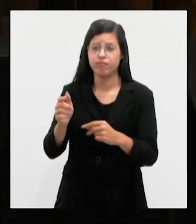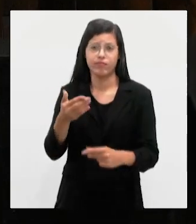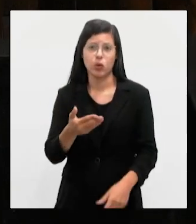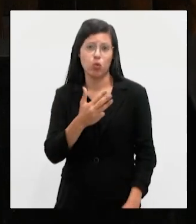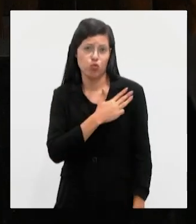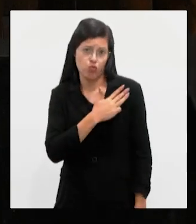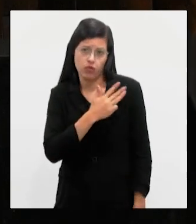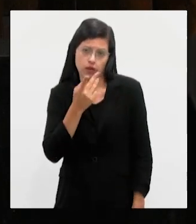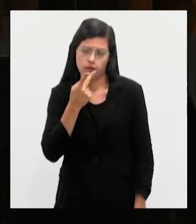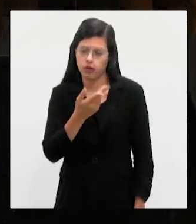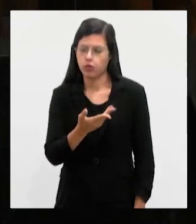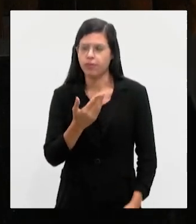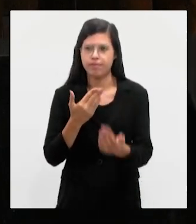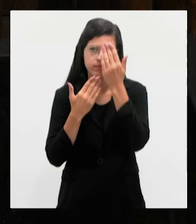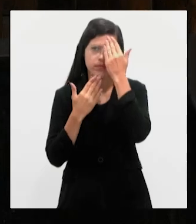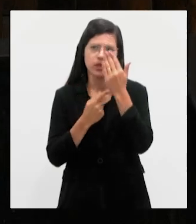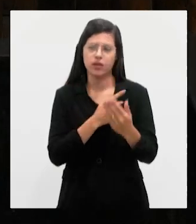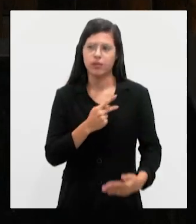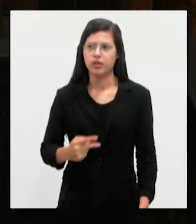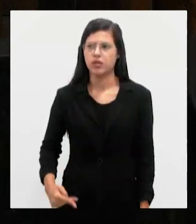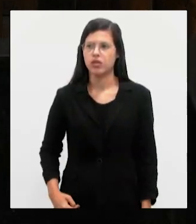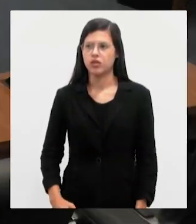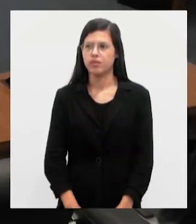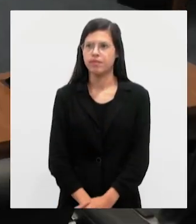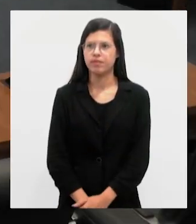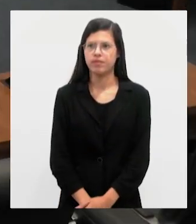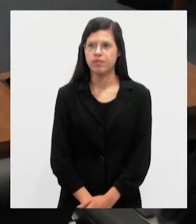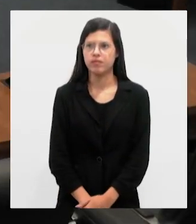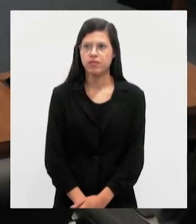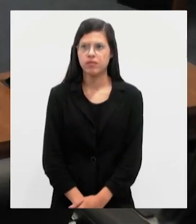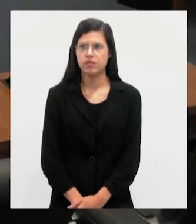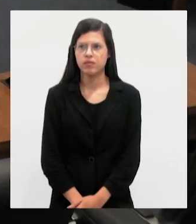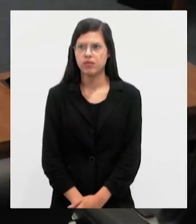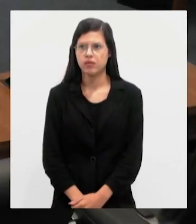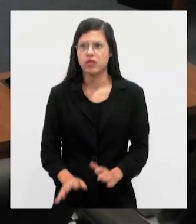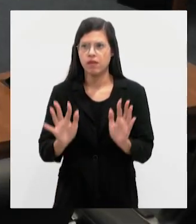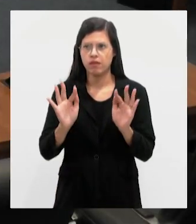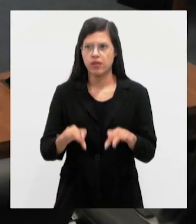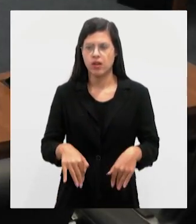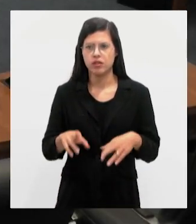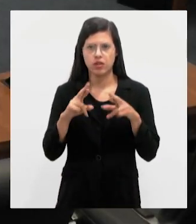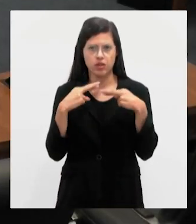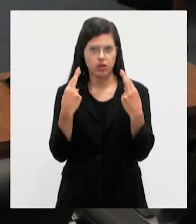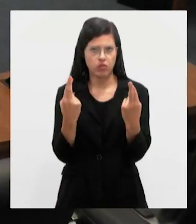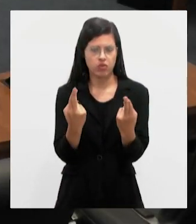Lula. Muito obrigado, presidente. Está encerrada a sessão.